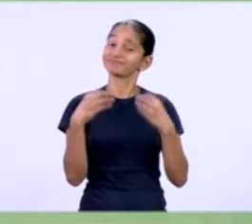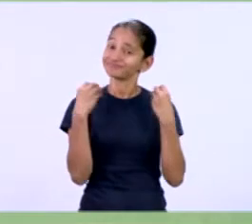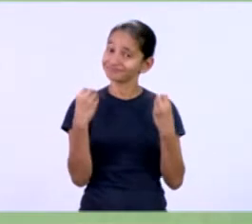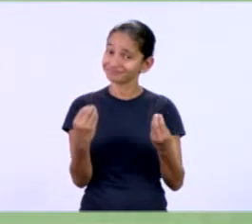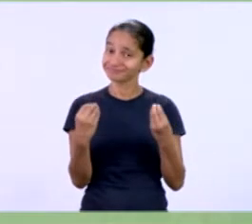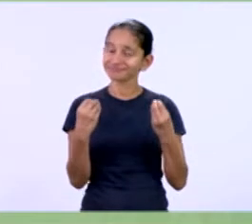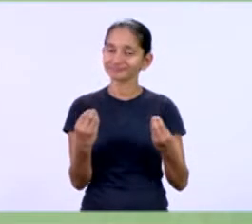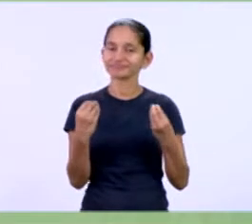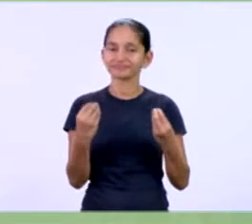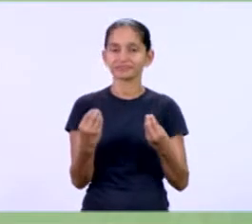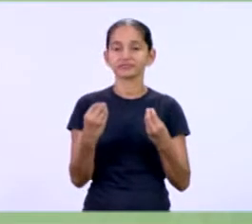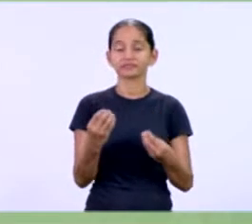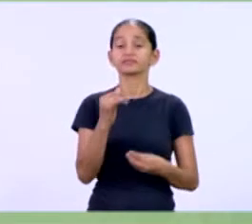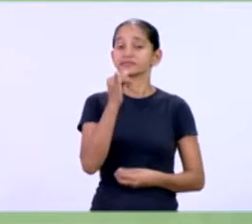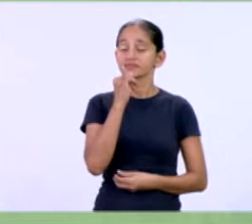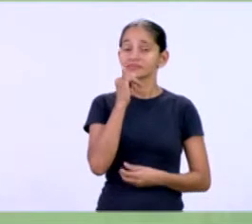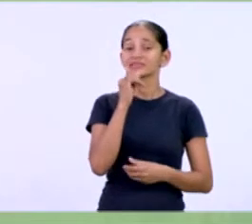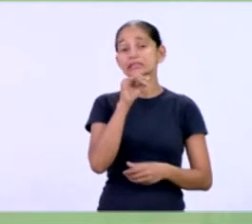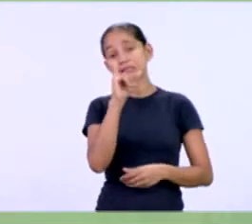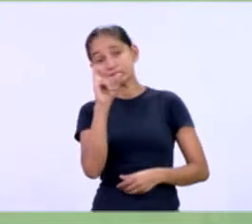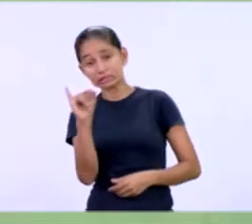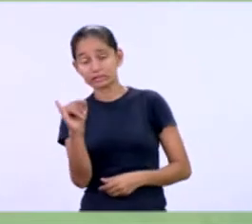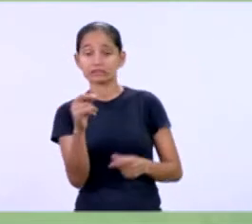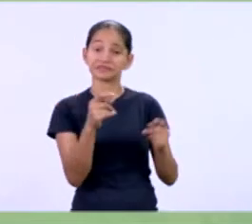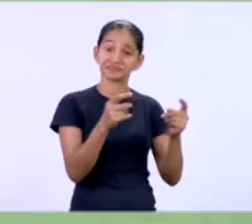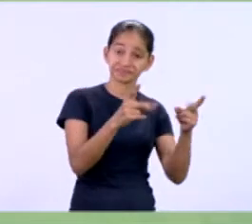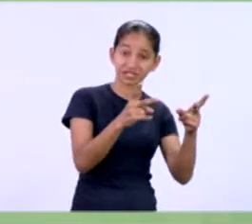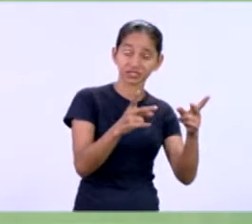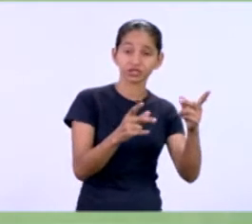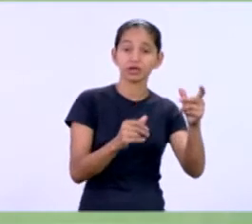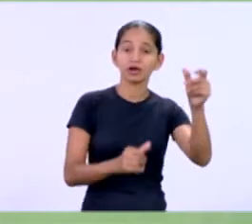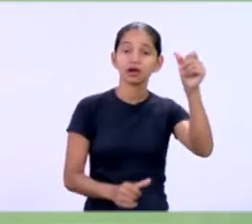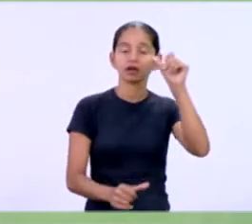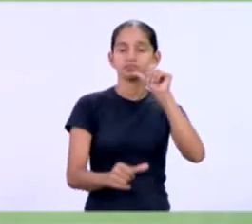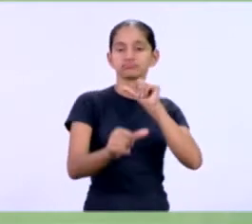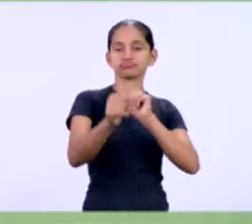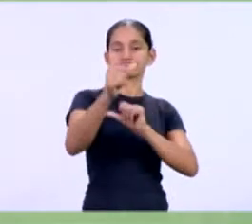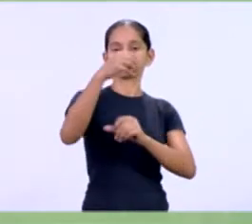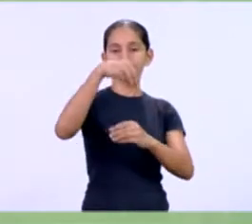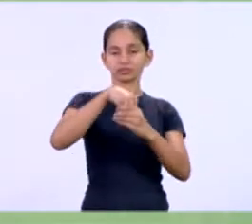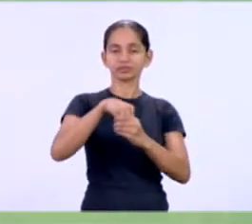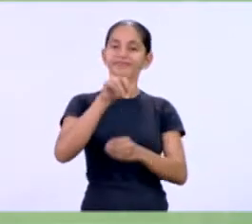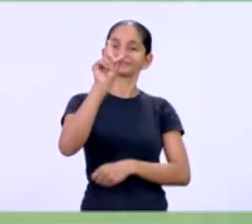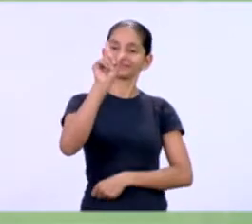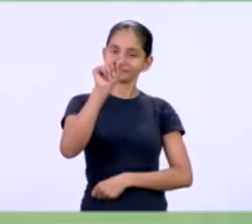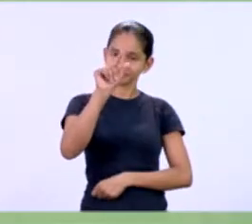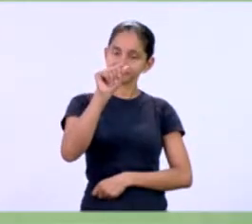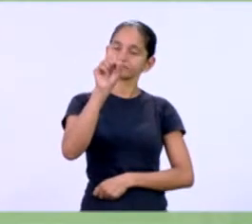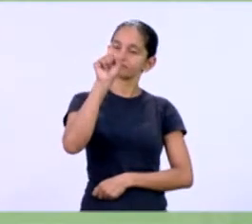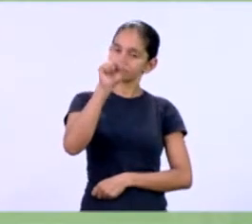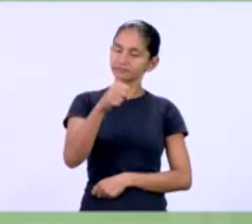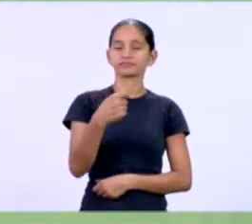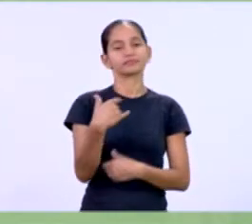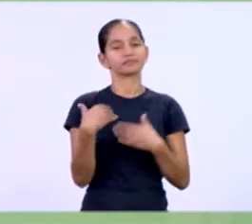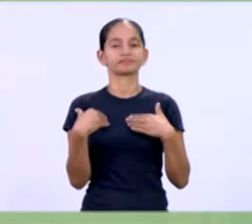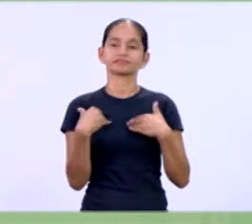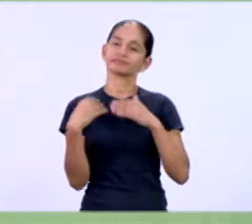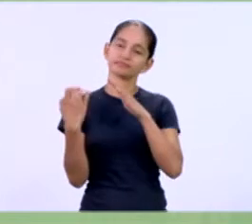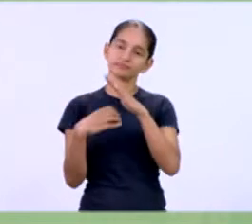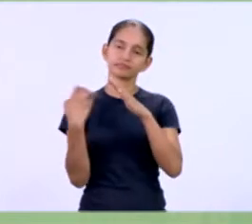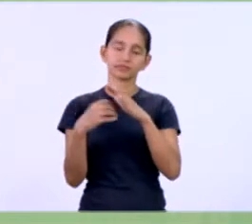excessivo, que, quando vendido, é transformado em dinheiro para a organização,